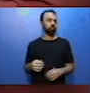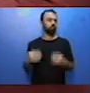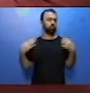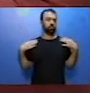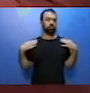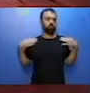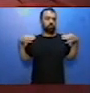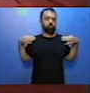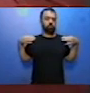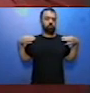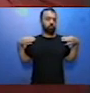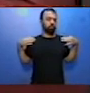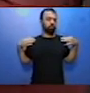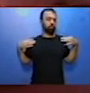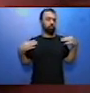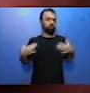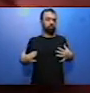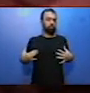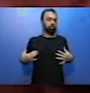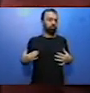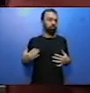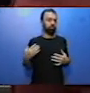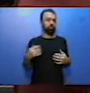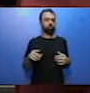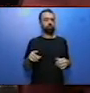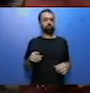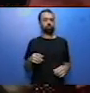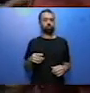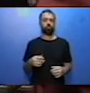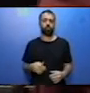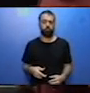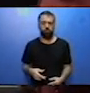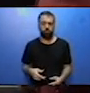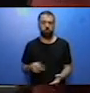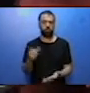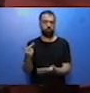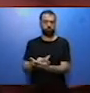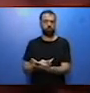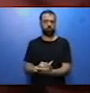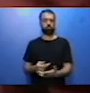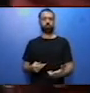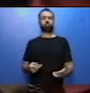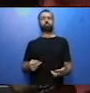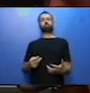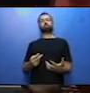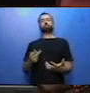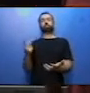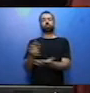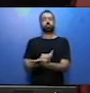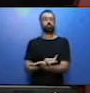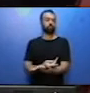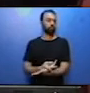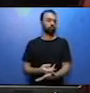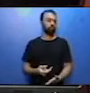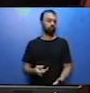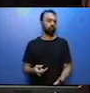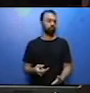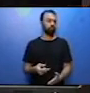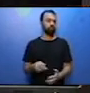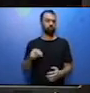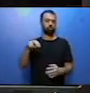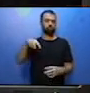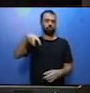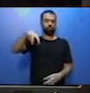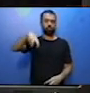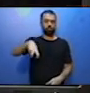o incorreto jogando o corpo para frente ou para trás ao abaixar correto flexiona